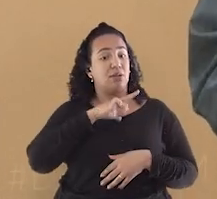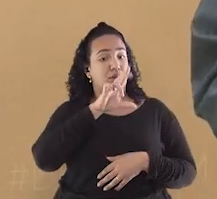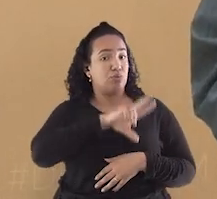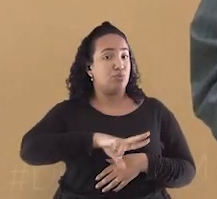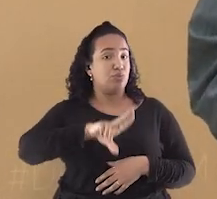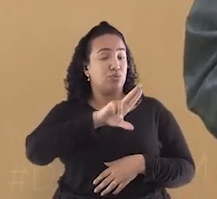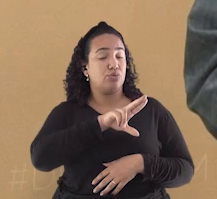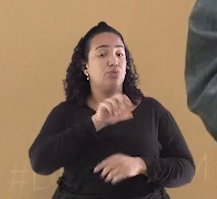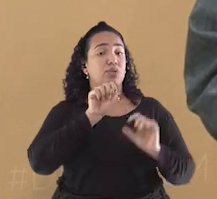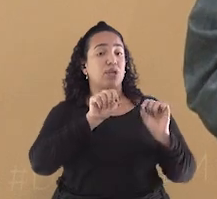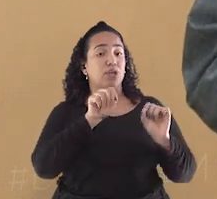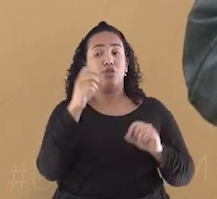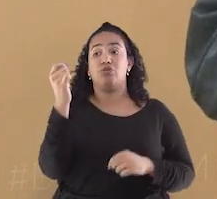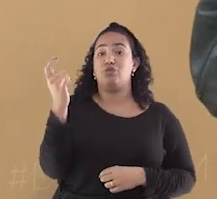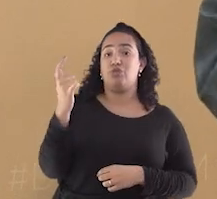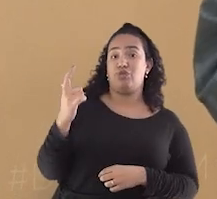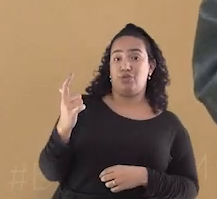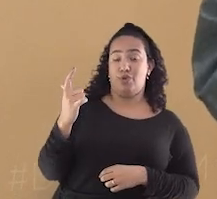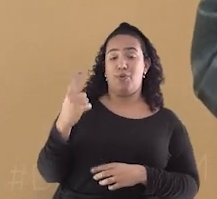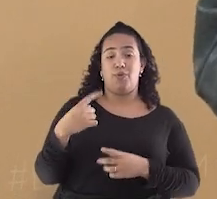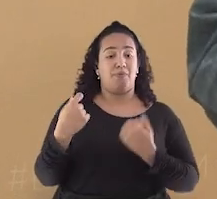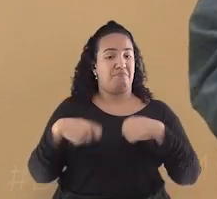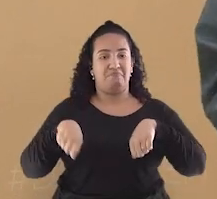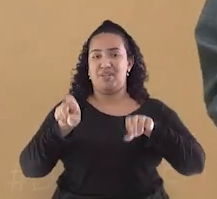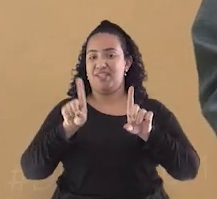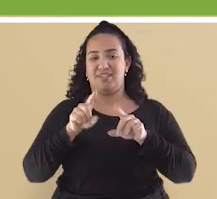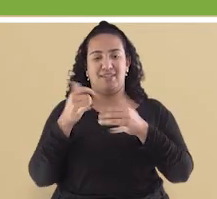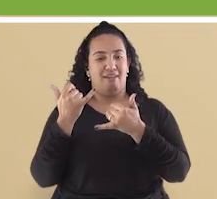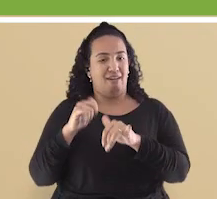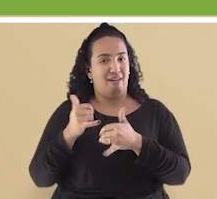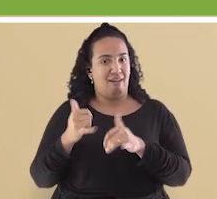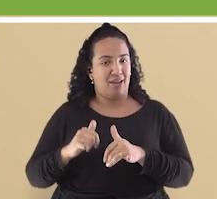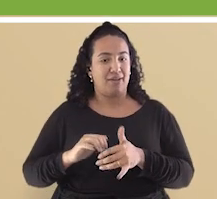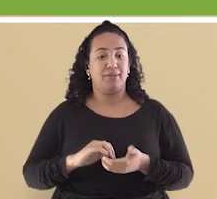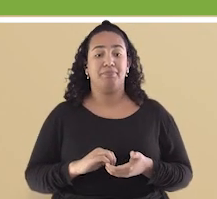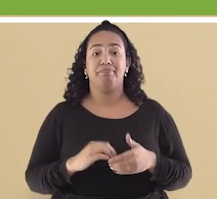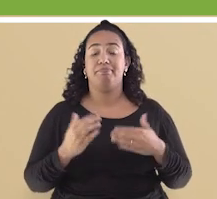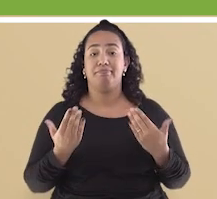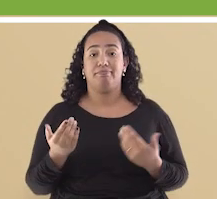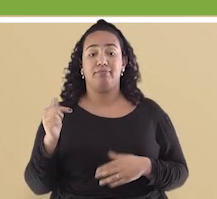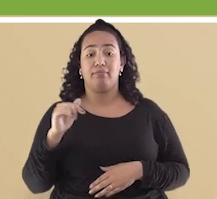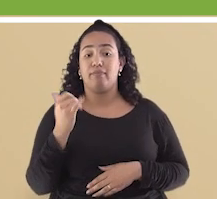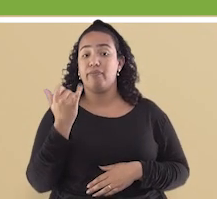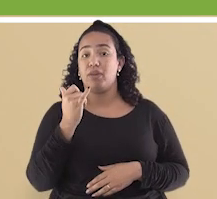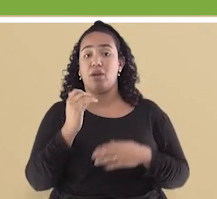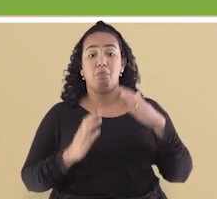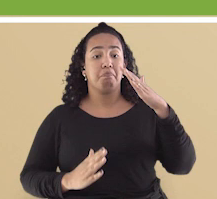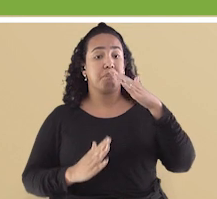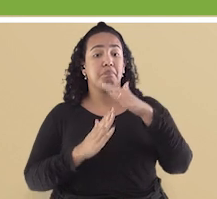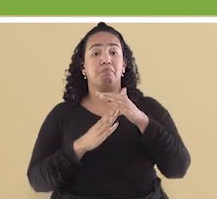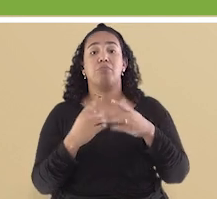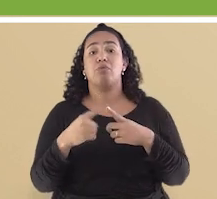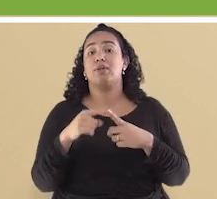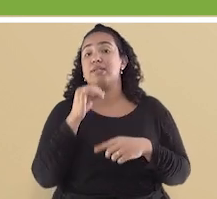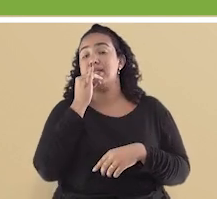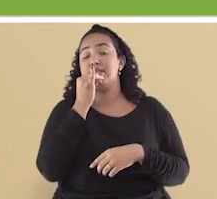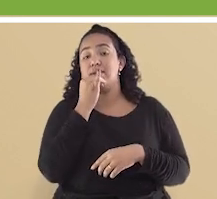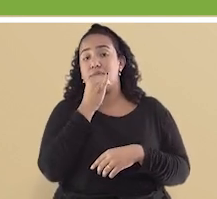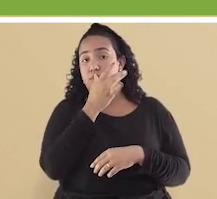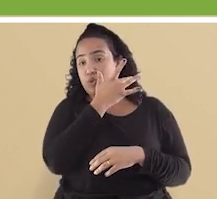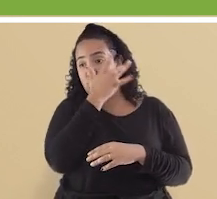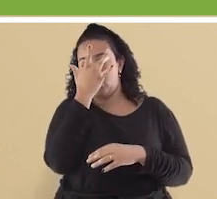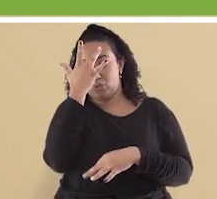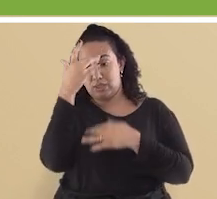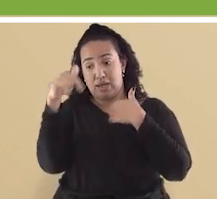luz do sol no lugar da energia elétrica por mais tempo. O pico de consumo de energia ocorre com a chegada da população em suas casas ao fim